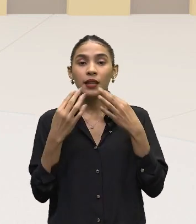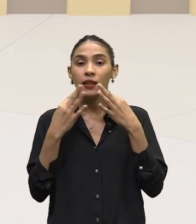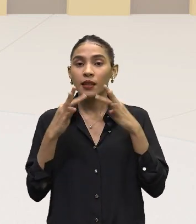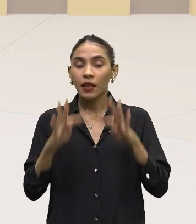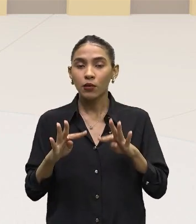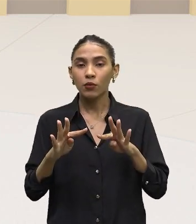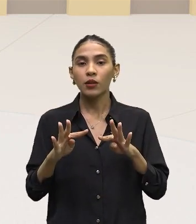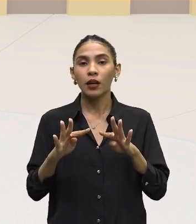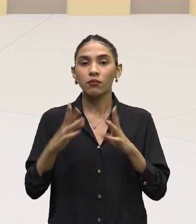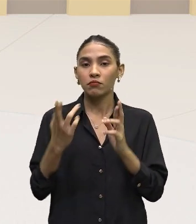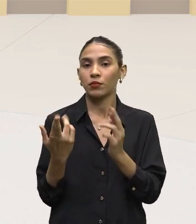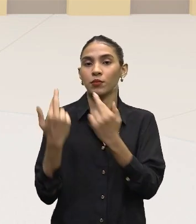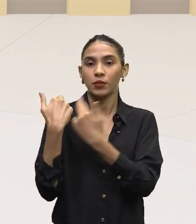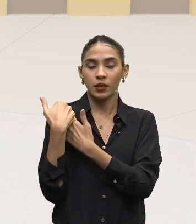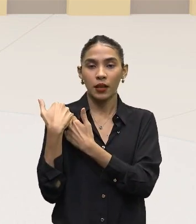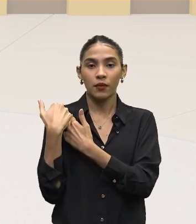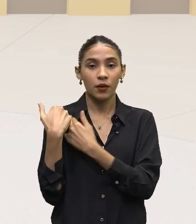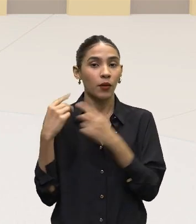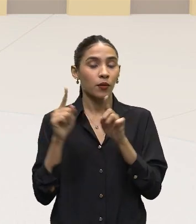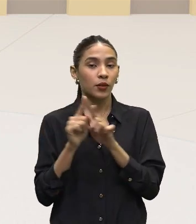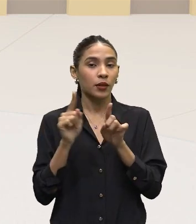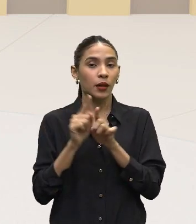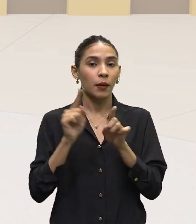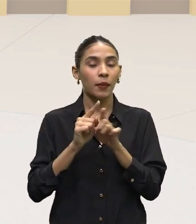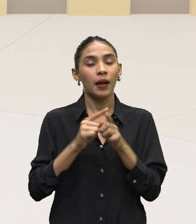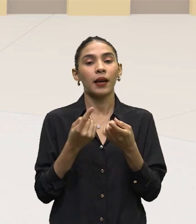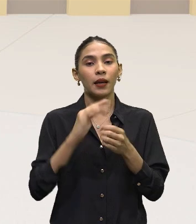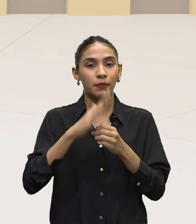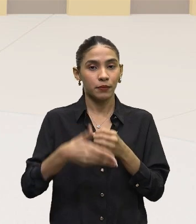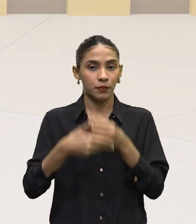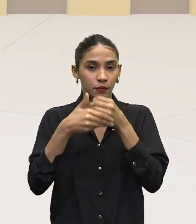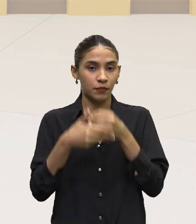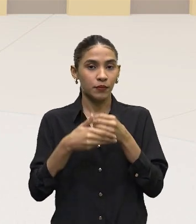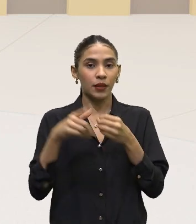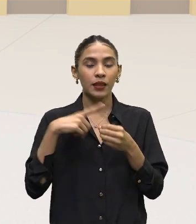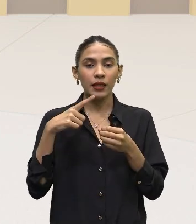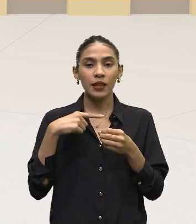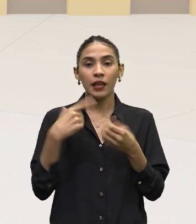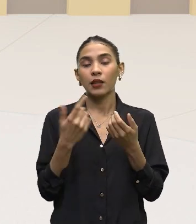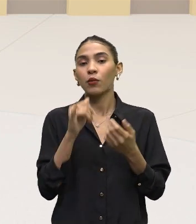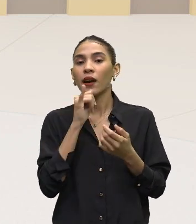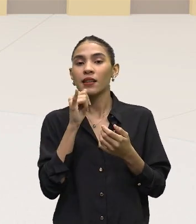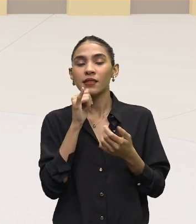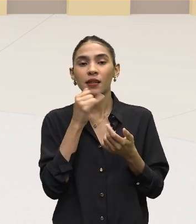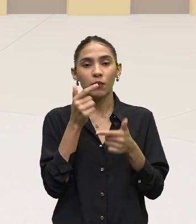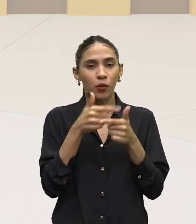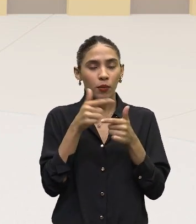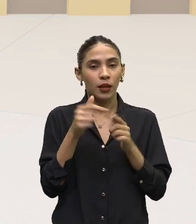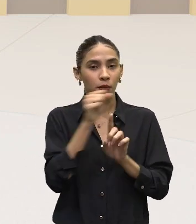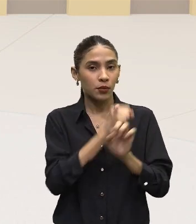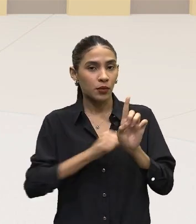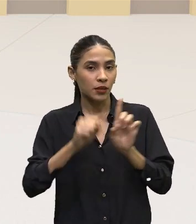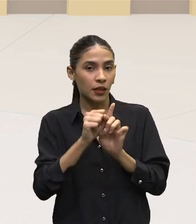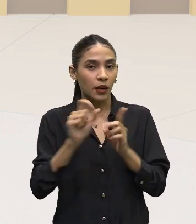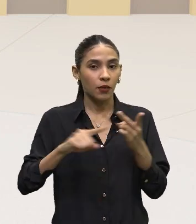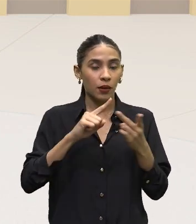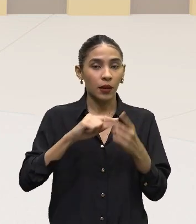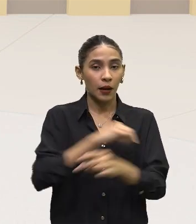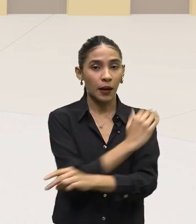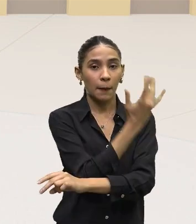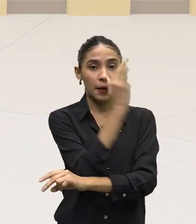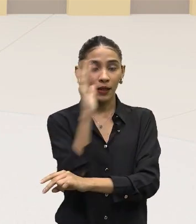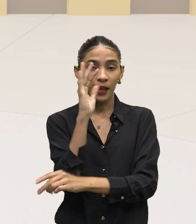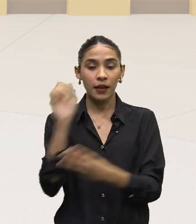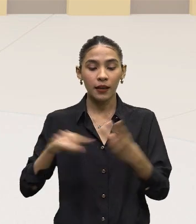mais responsável e sustentável, levando em consideração os impactos sociais, ambientais e